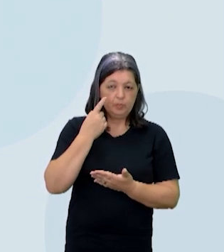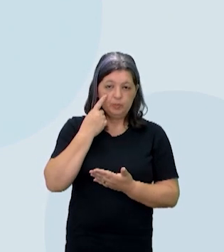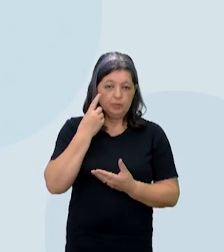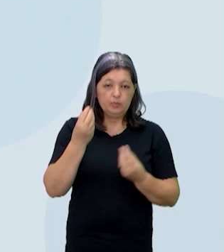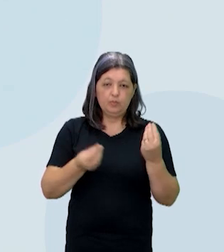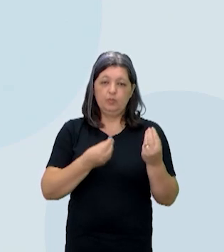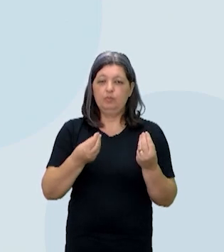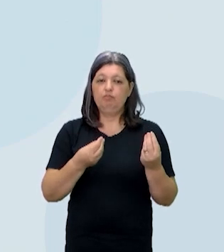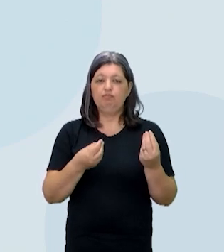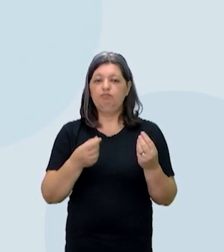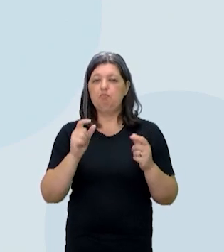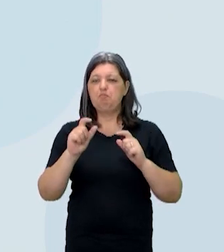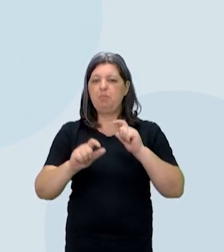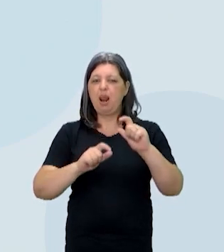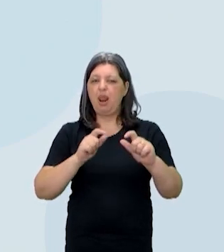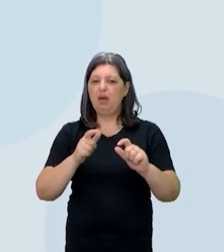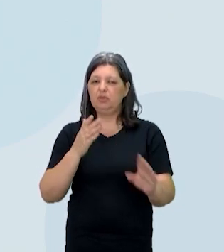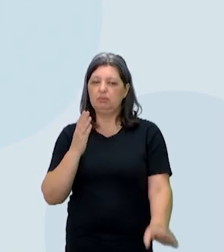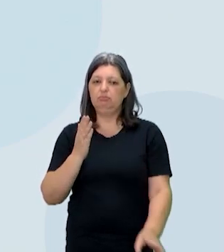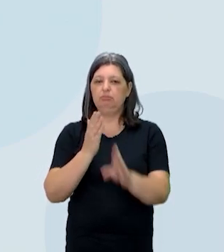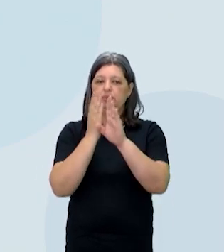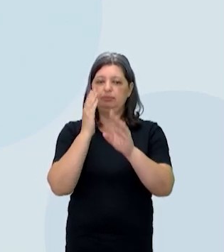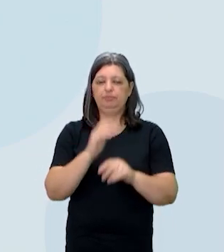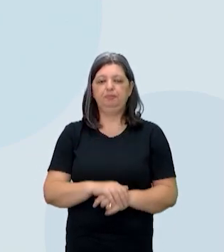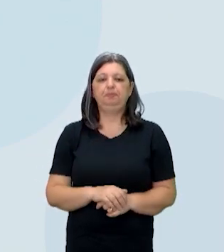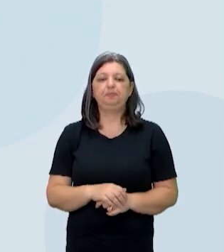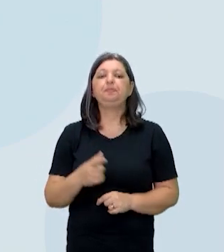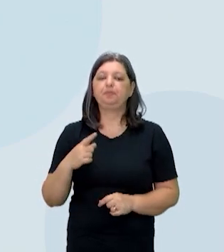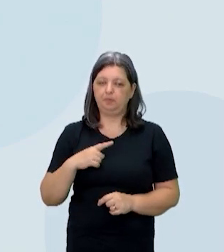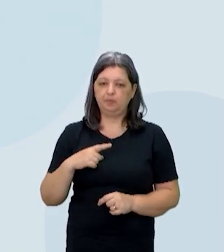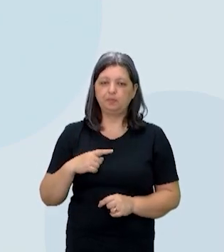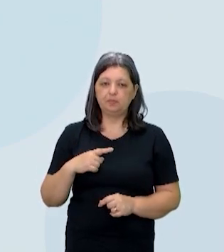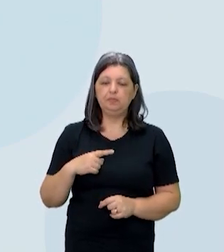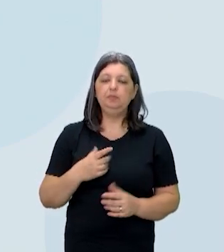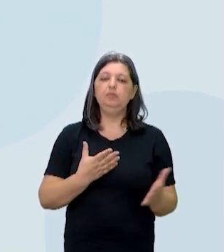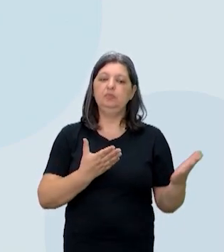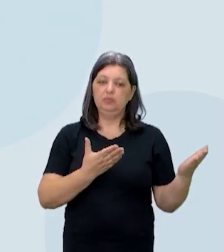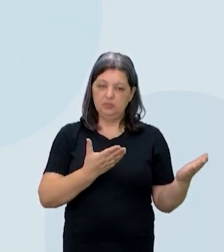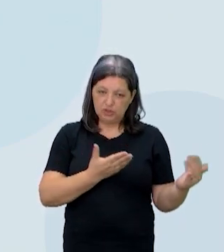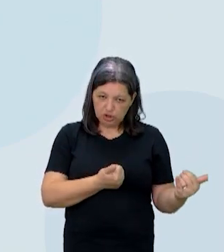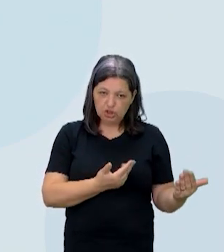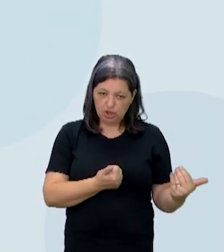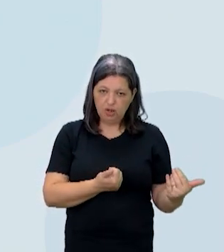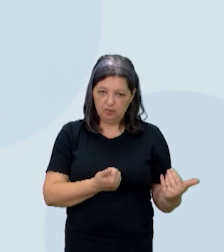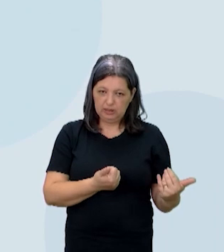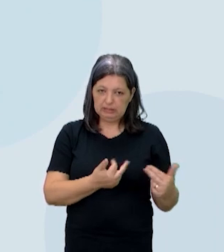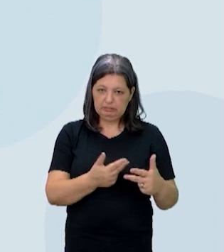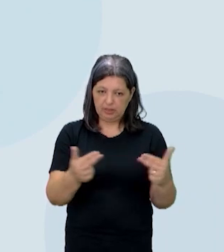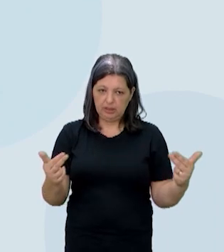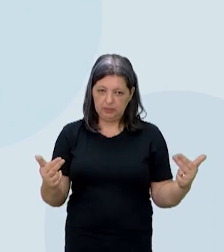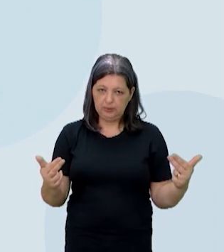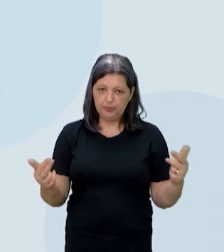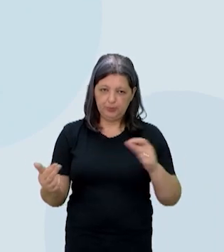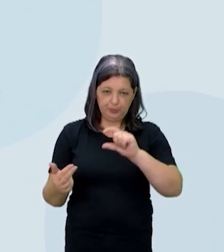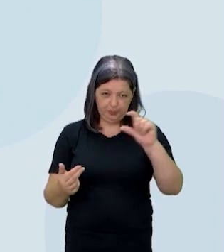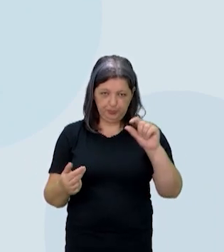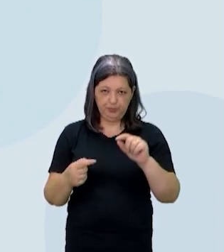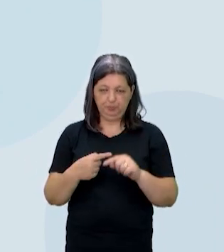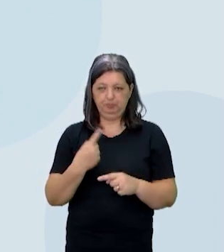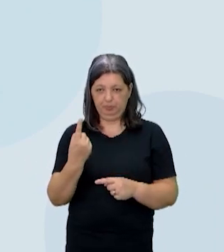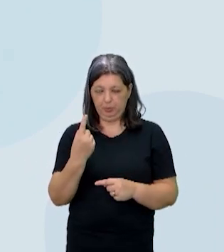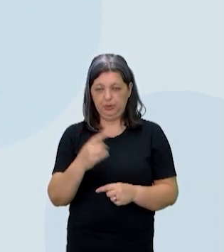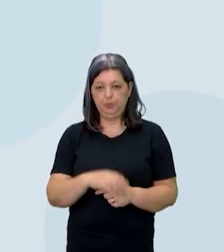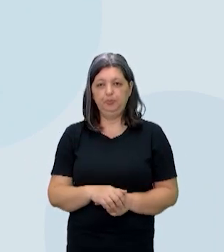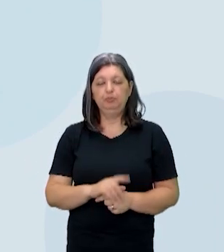estão essas palavras. Olhem lá. Eu tenho jovens em negrito no primeiro parágrafo, Eu tenho